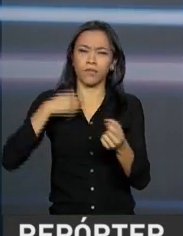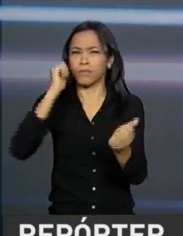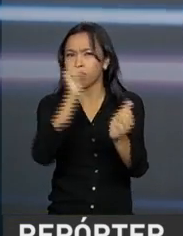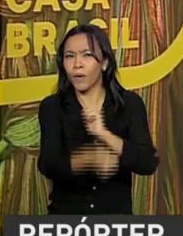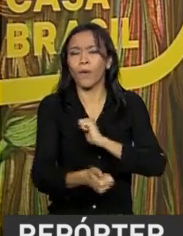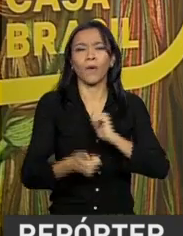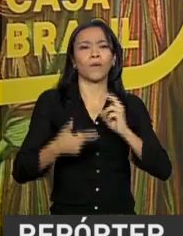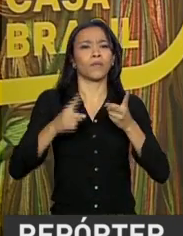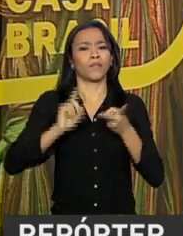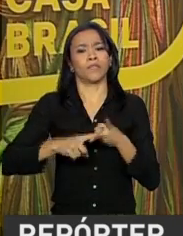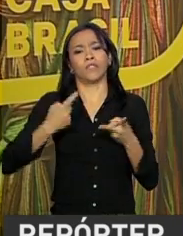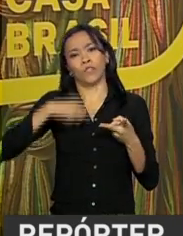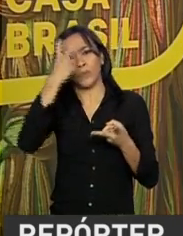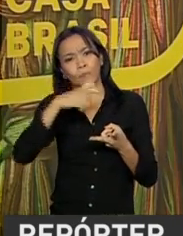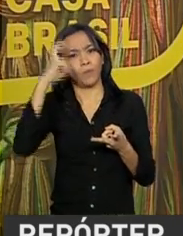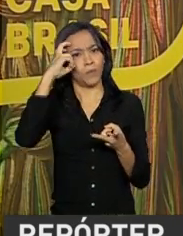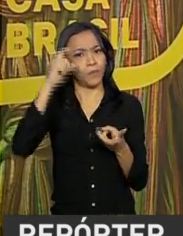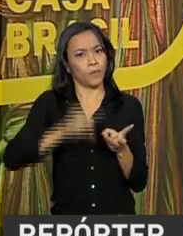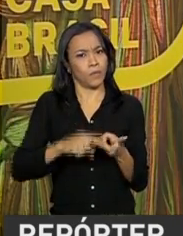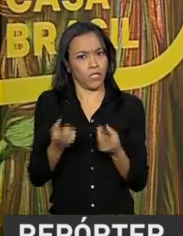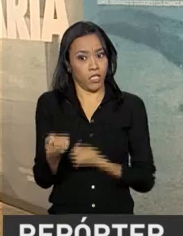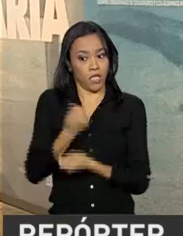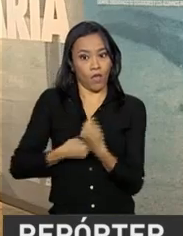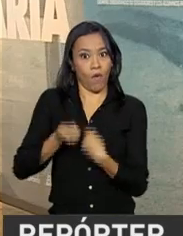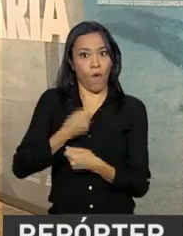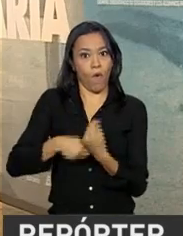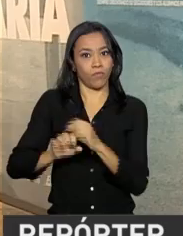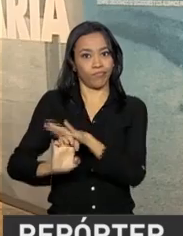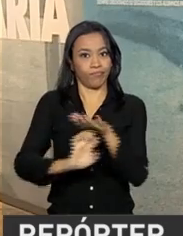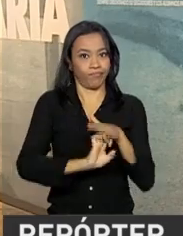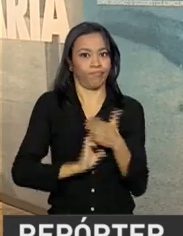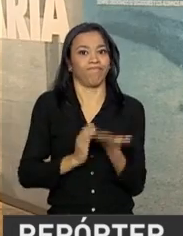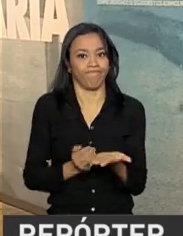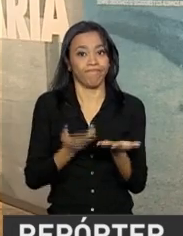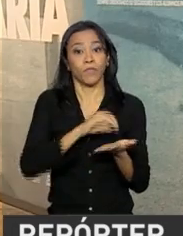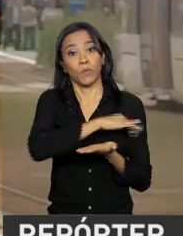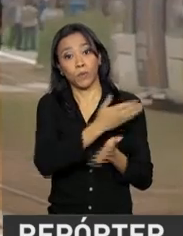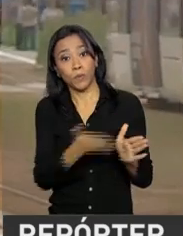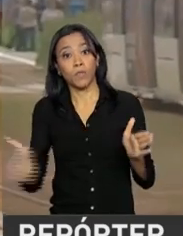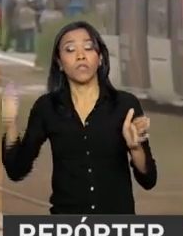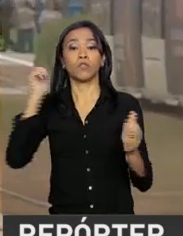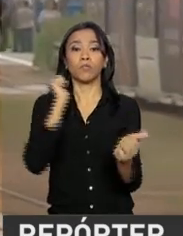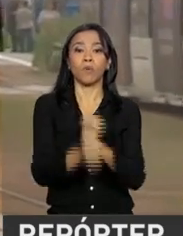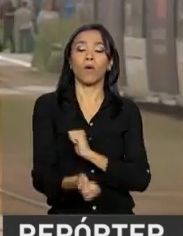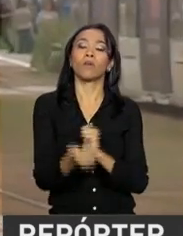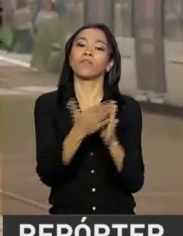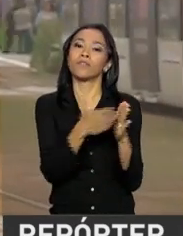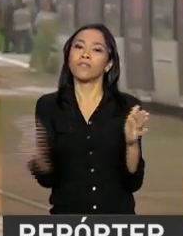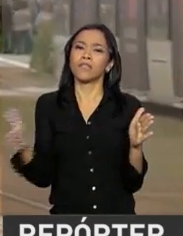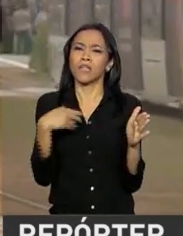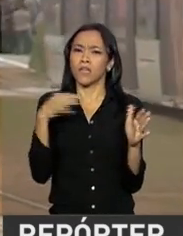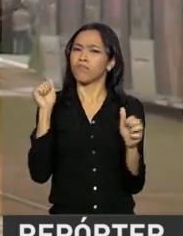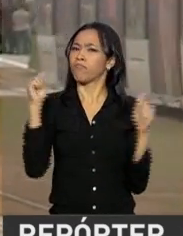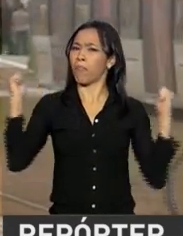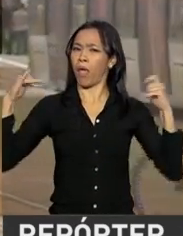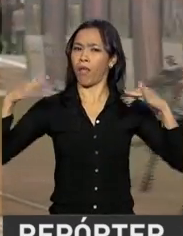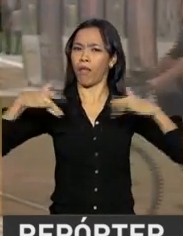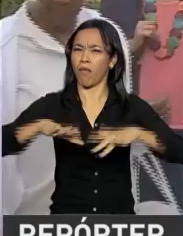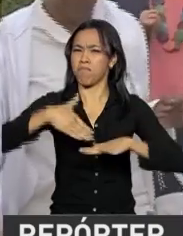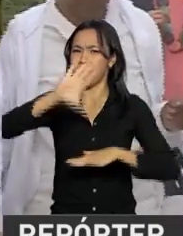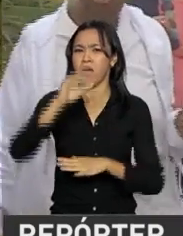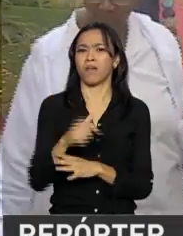esportes Exposições culturais e de negócios durante os jogos olímpicos o local recebeu mais de